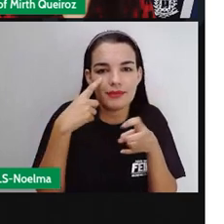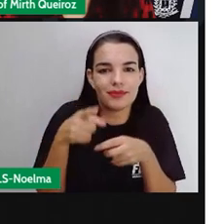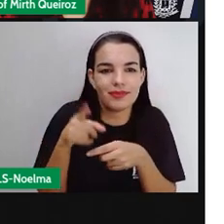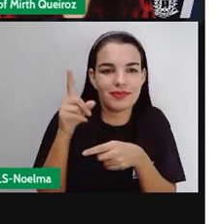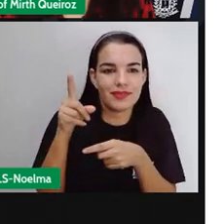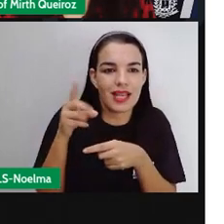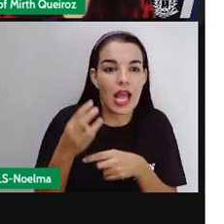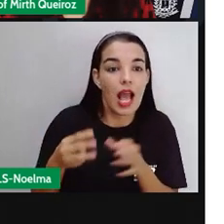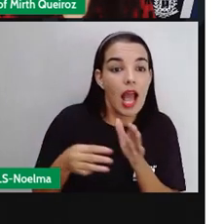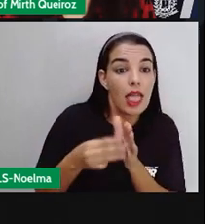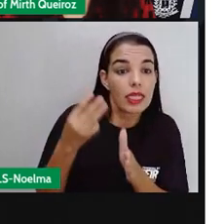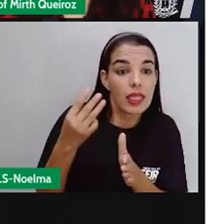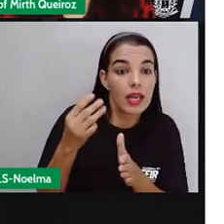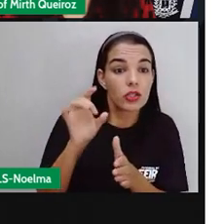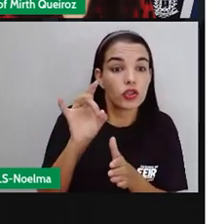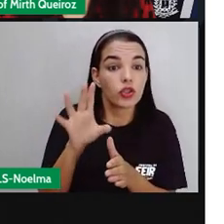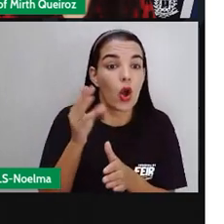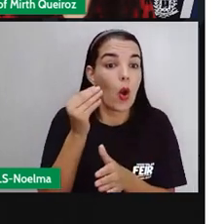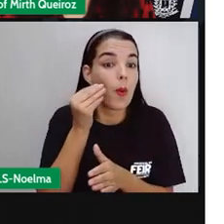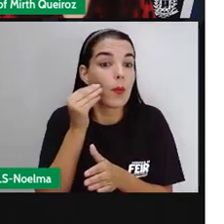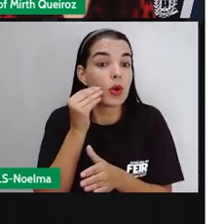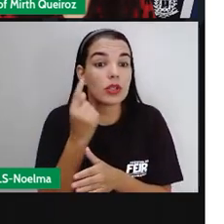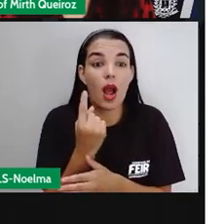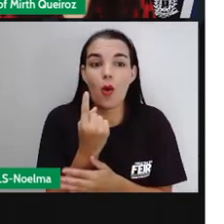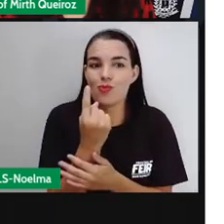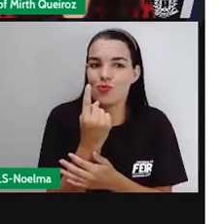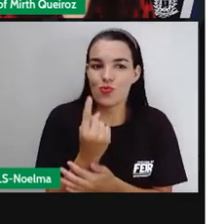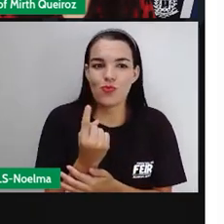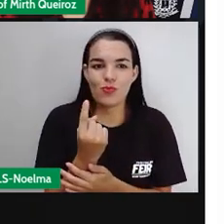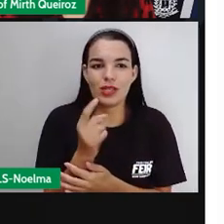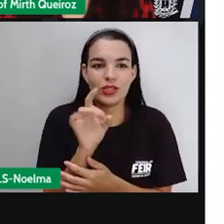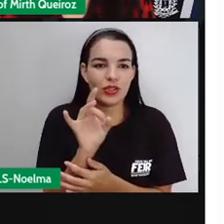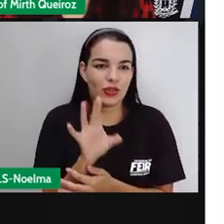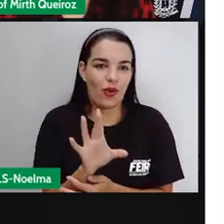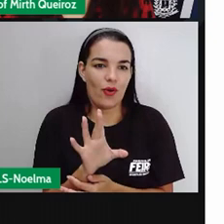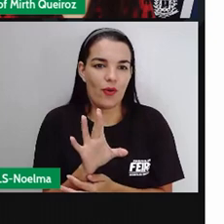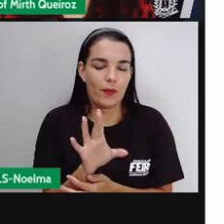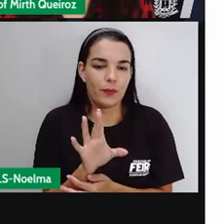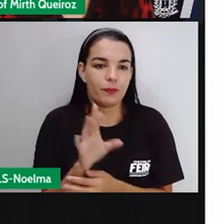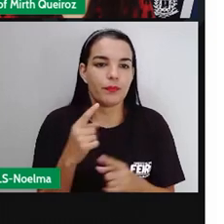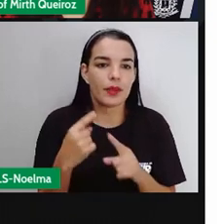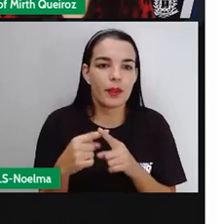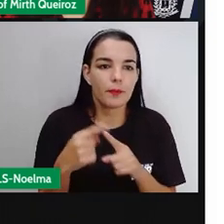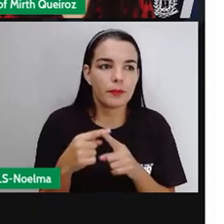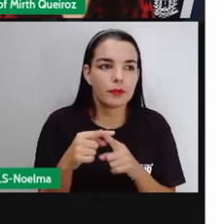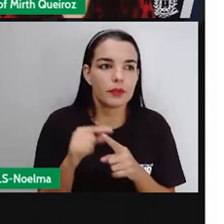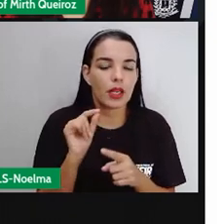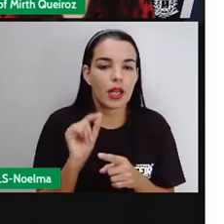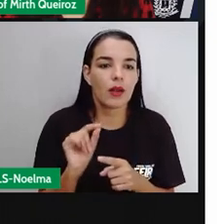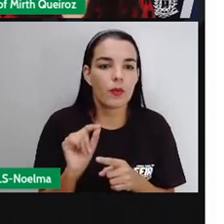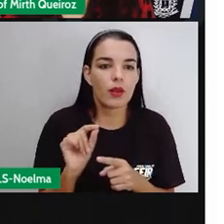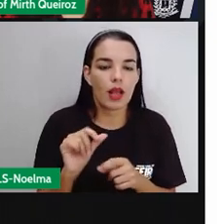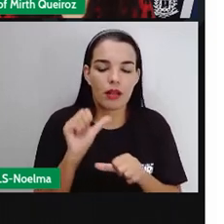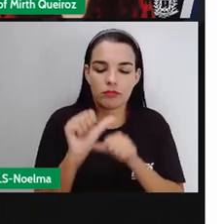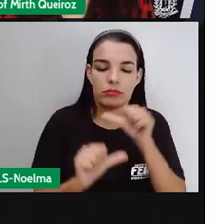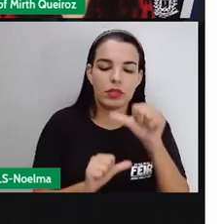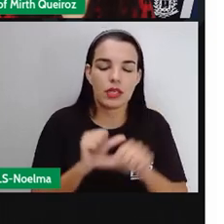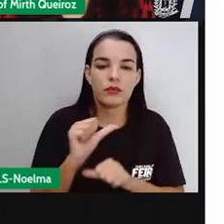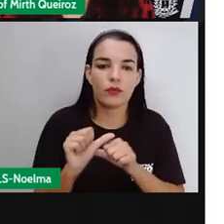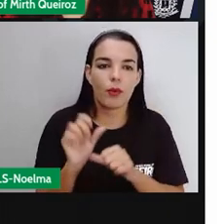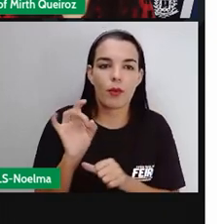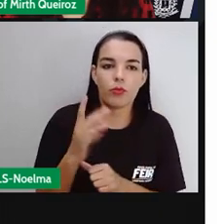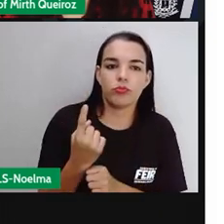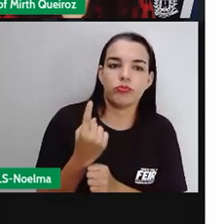fase, é uma mistura homogênea, por isso que ela tem uma única fase, né? Porque essas substâncias, elas se misturam e se transformam em uma